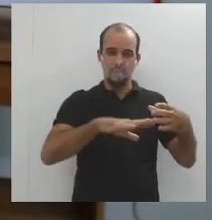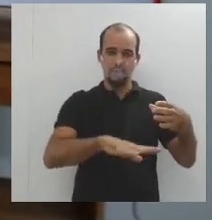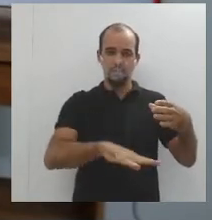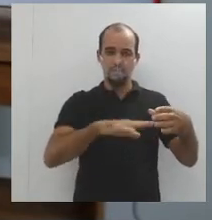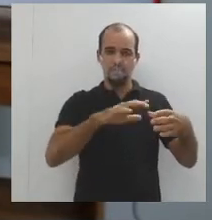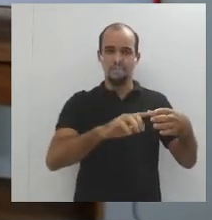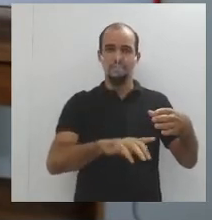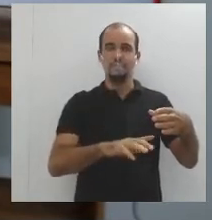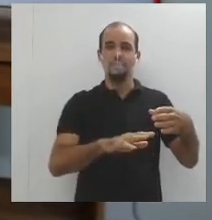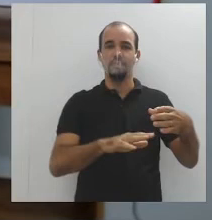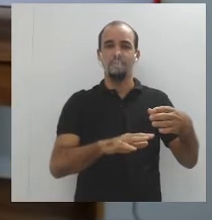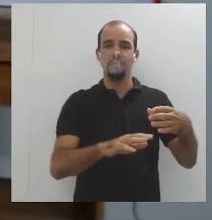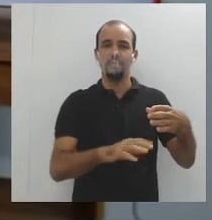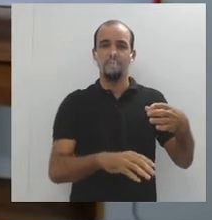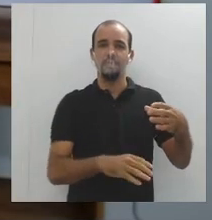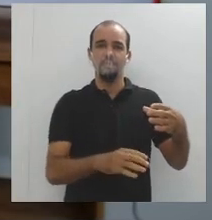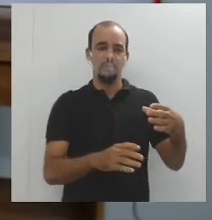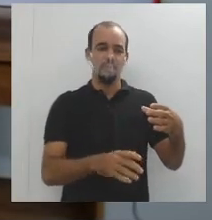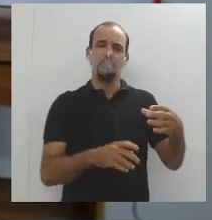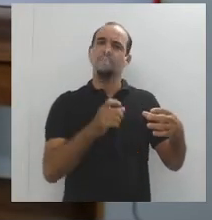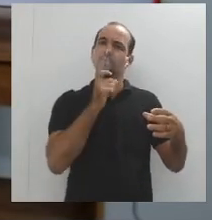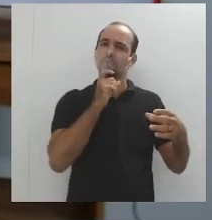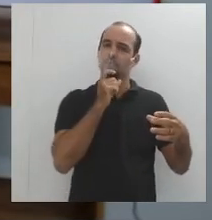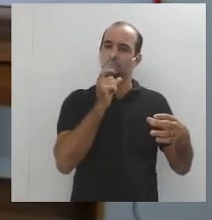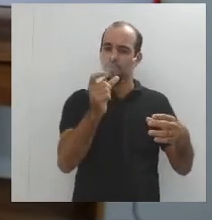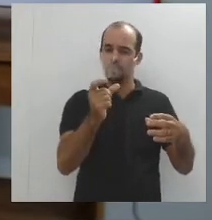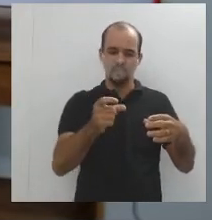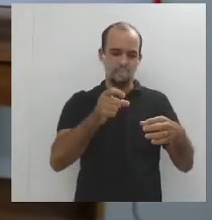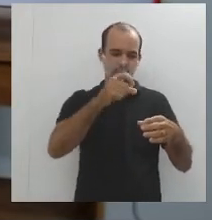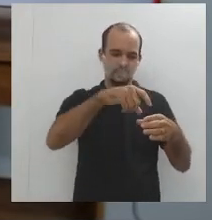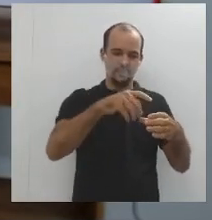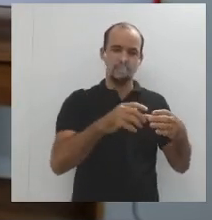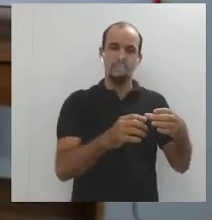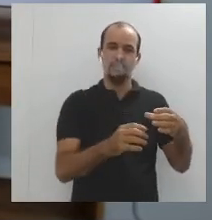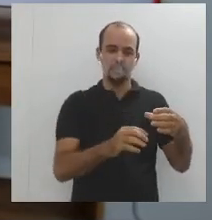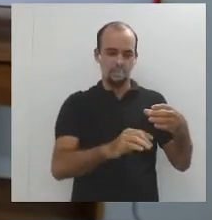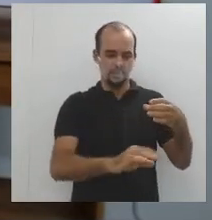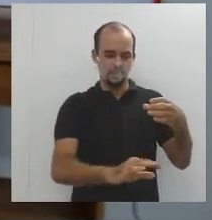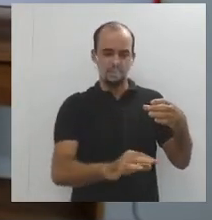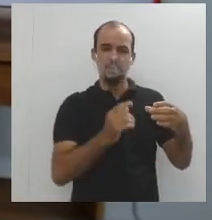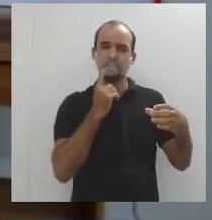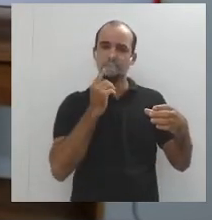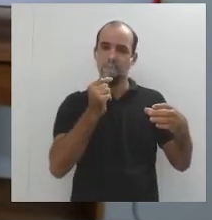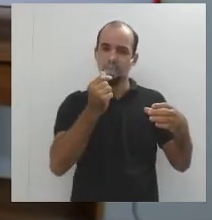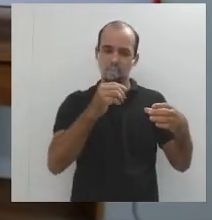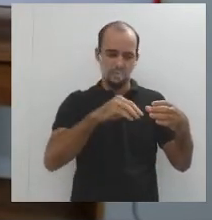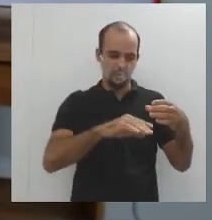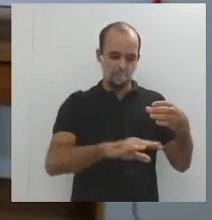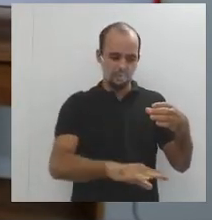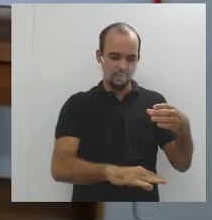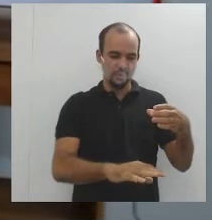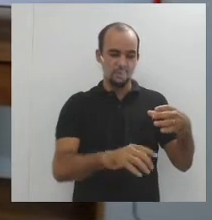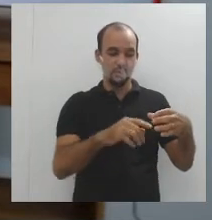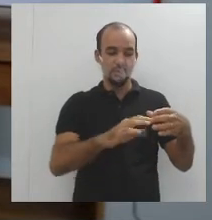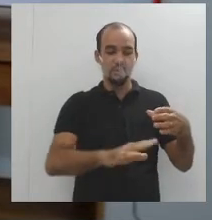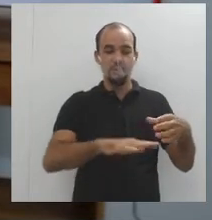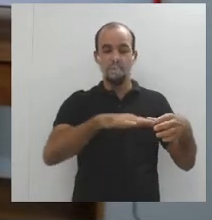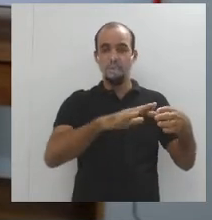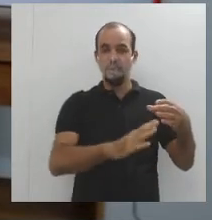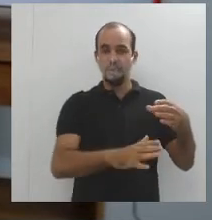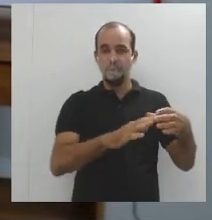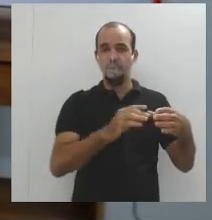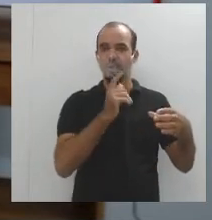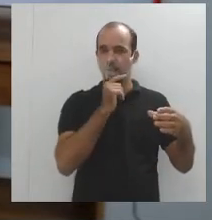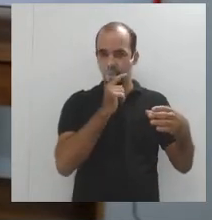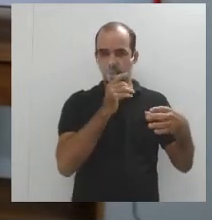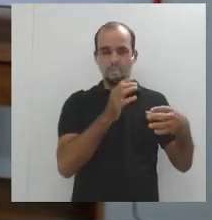claro, aqui eu tenho gelo, aqui eu tenho sal e aqui eu tenho água líquida. Ou seja, aí estão as